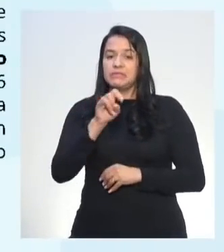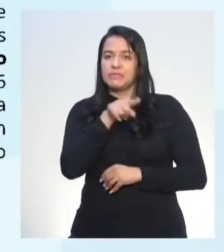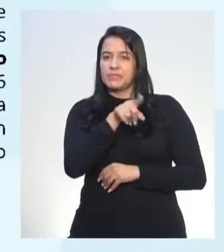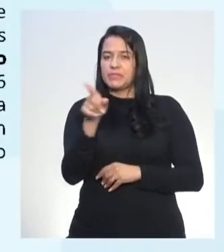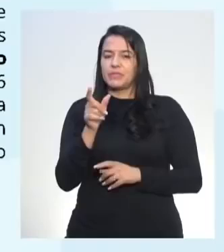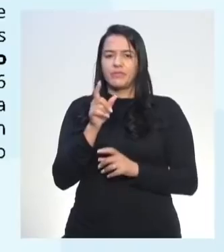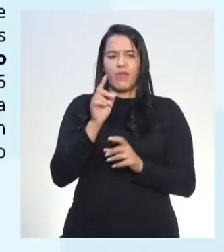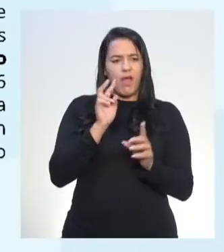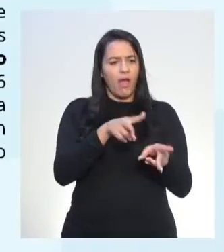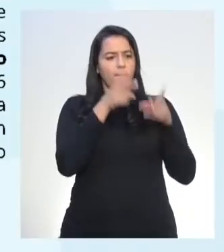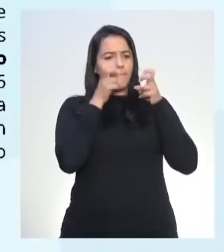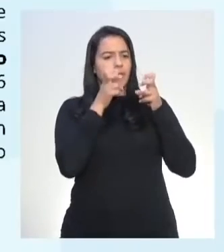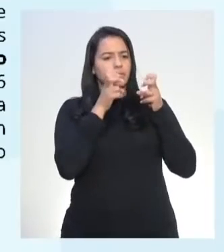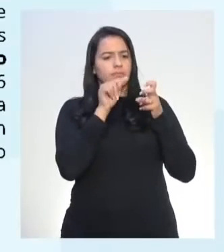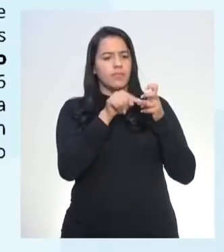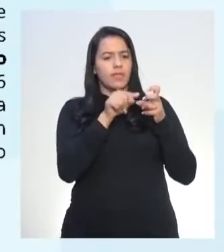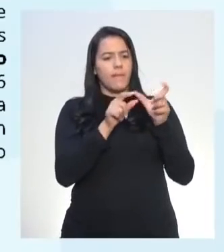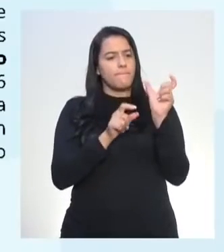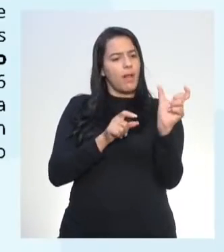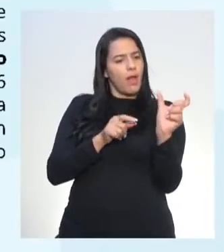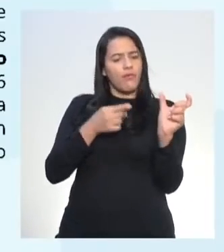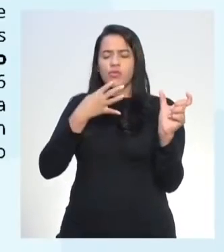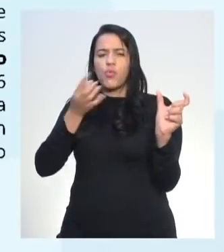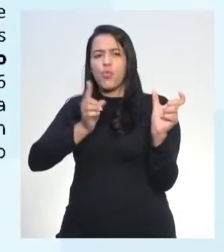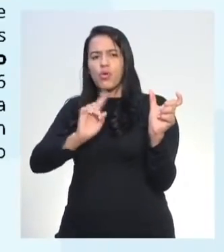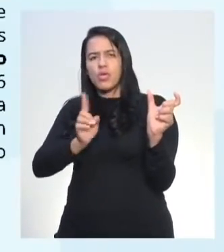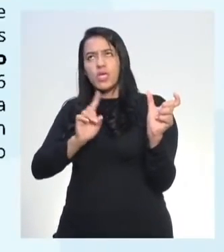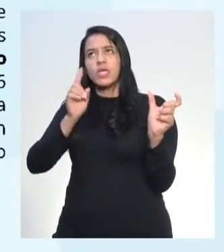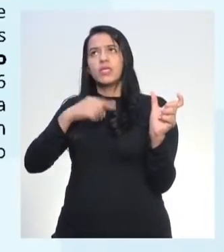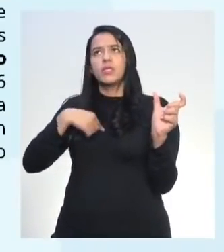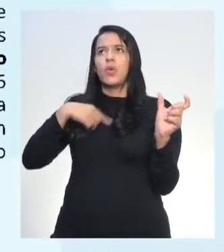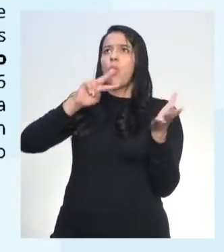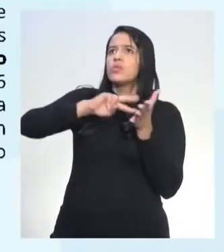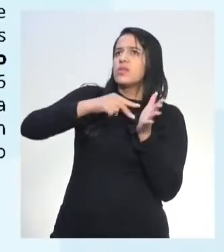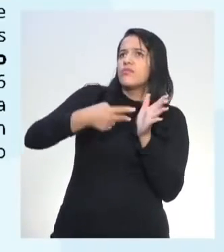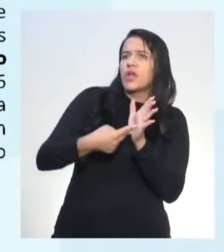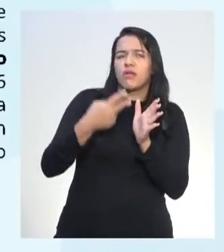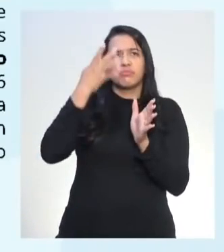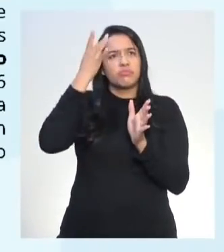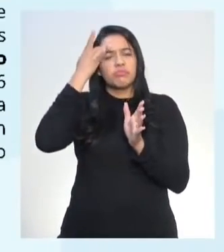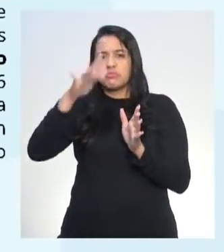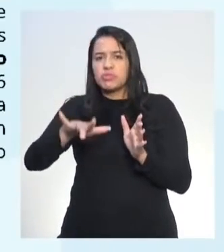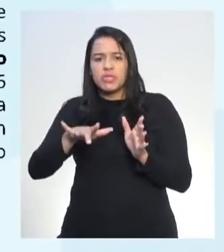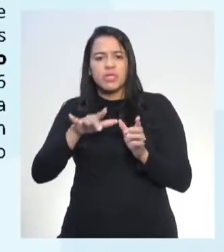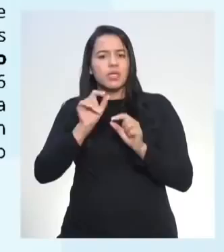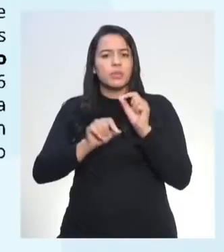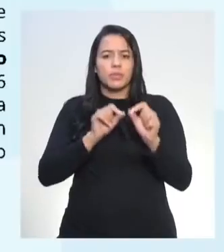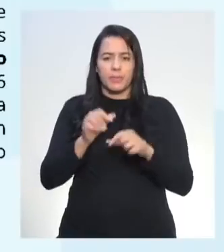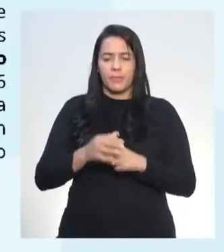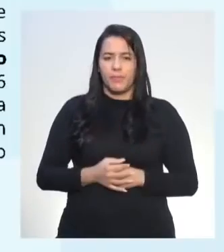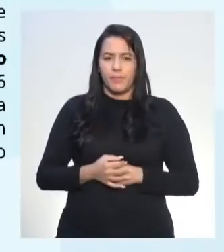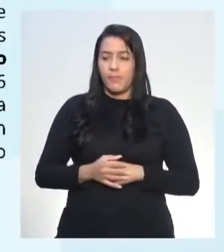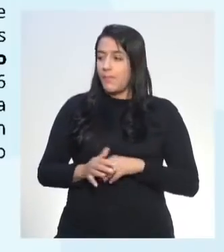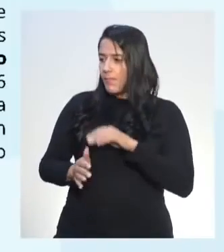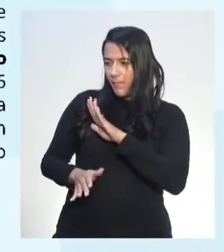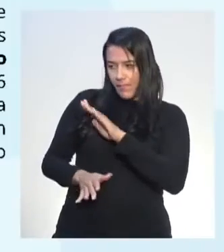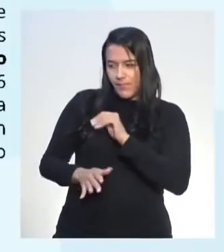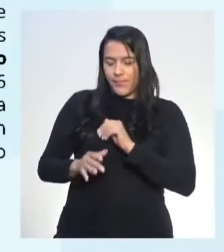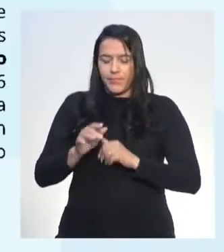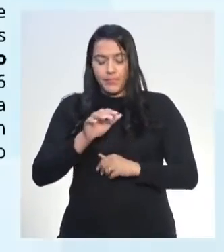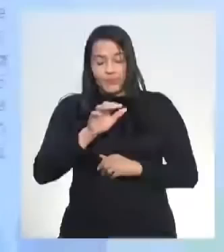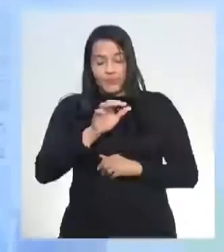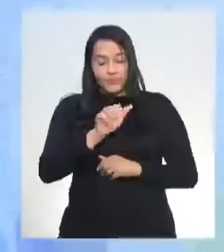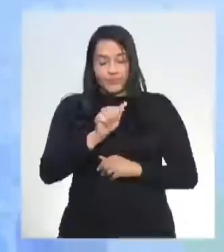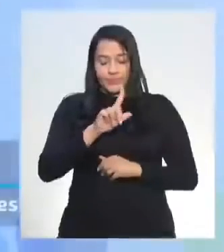palavra que você não entende, aí eu não lembro o sentido dela, ó, o que ela significa. Ó, a aluna Mariana colocou aqui,